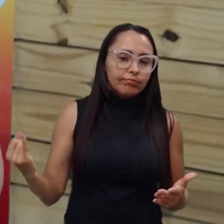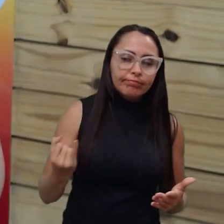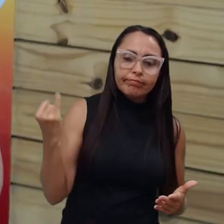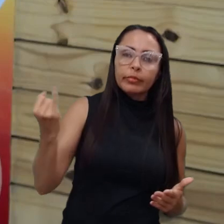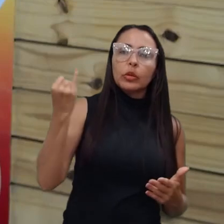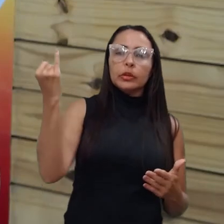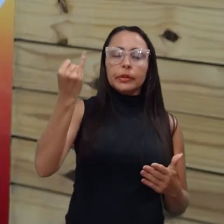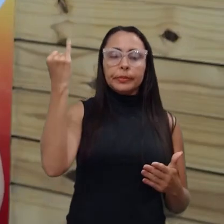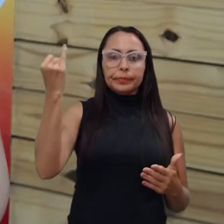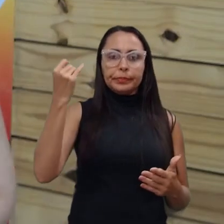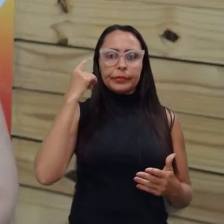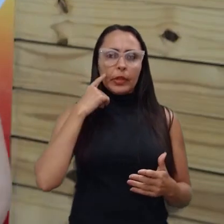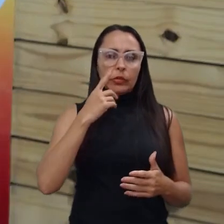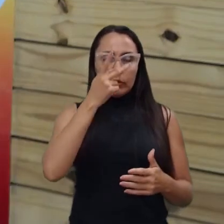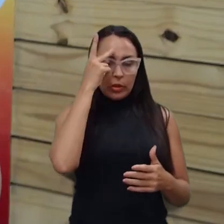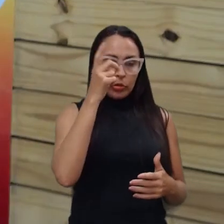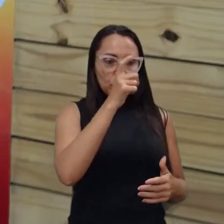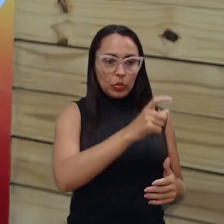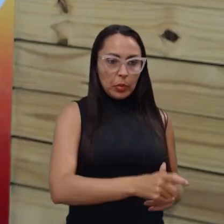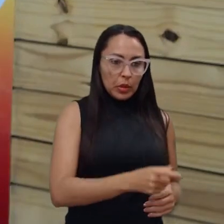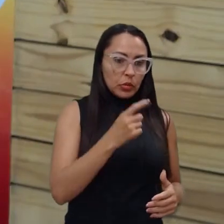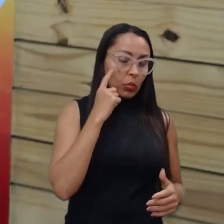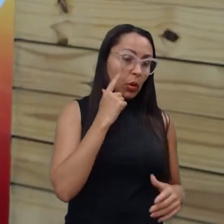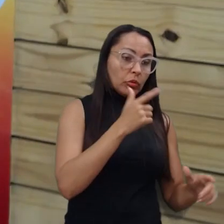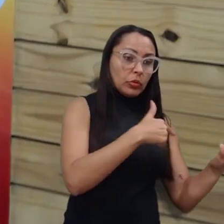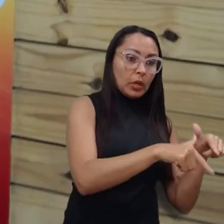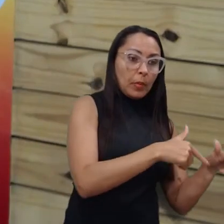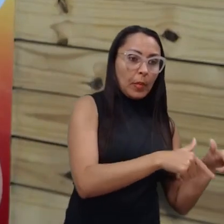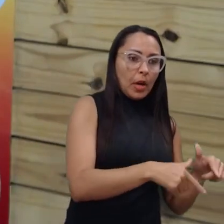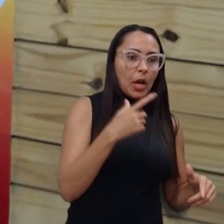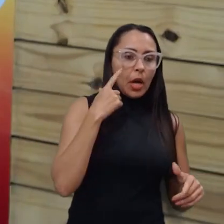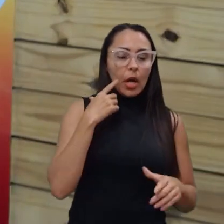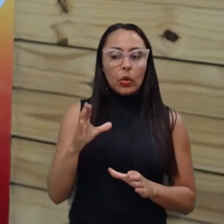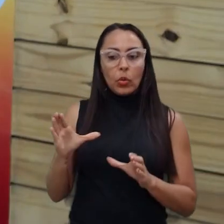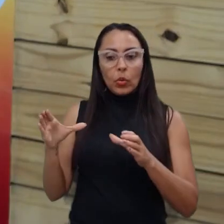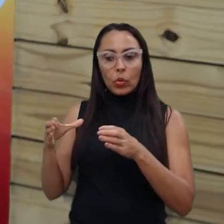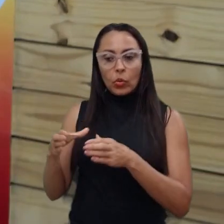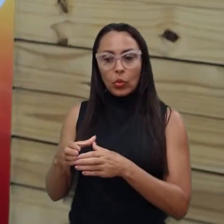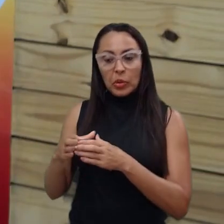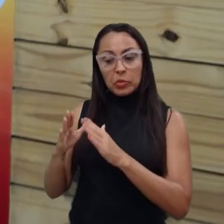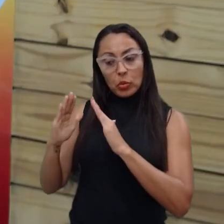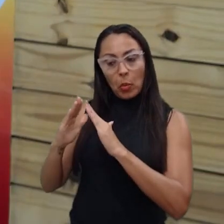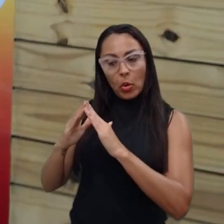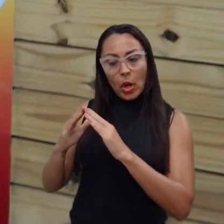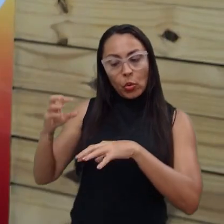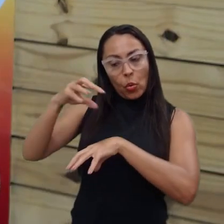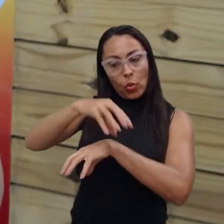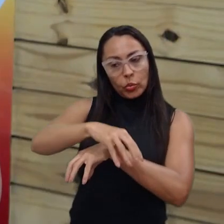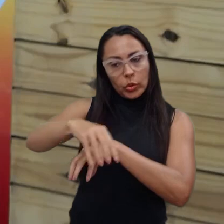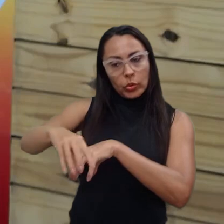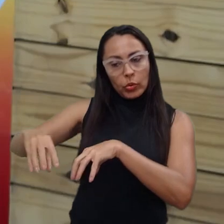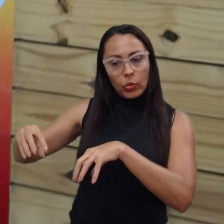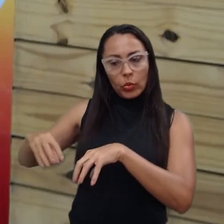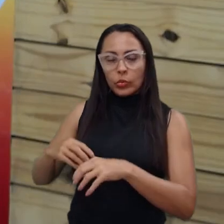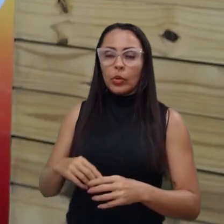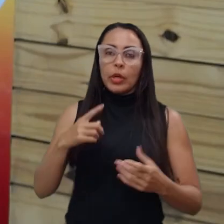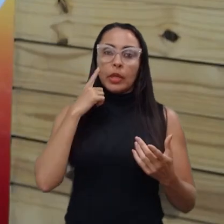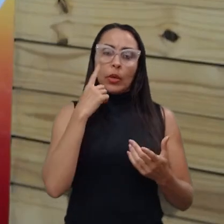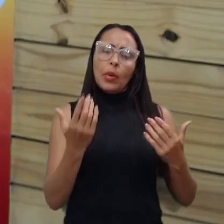imprescindível, tanto dos colaboradores quanto da comunidade do entorno. Tudo isso vai fazer com que